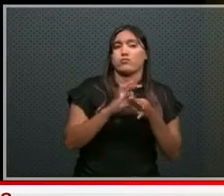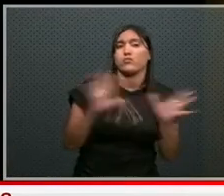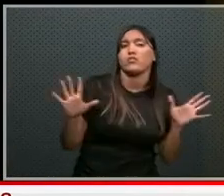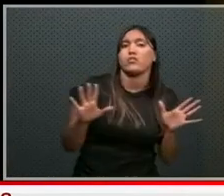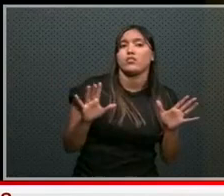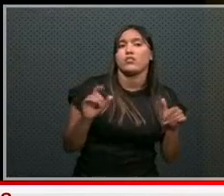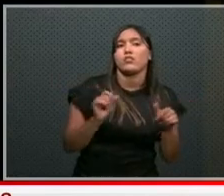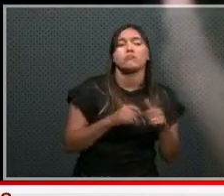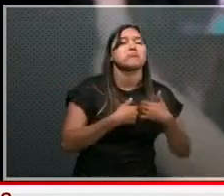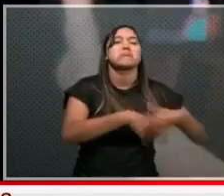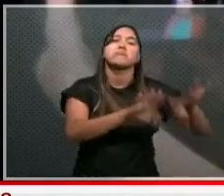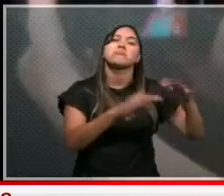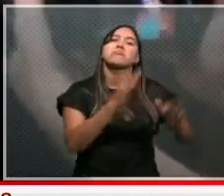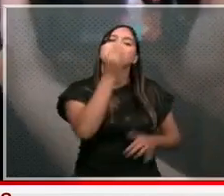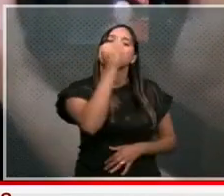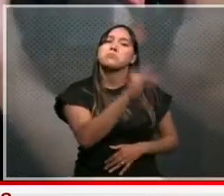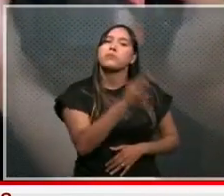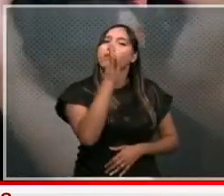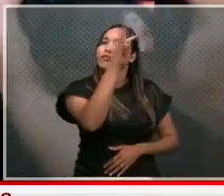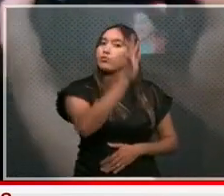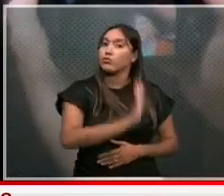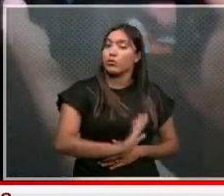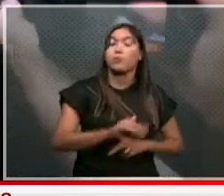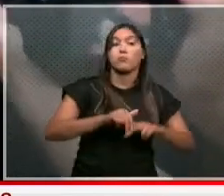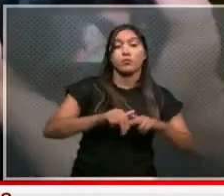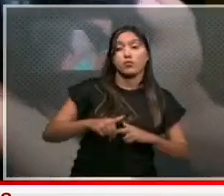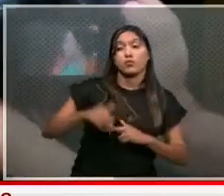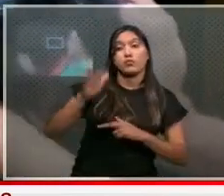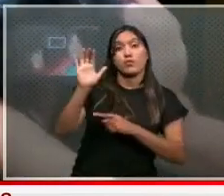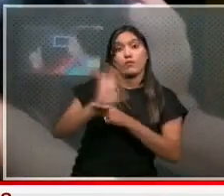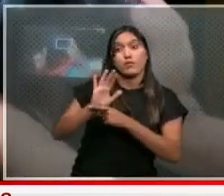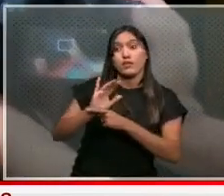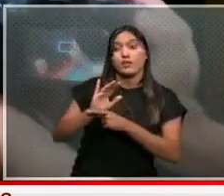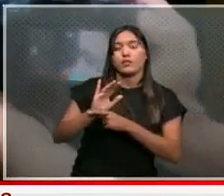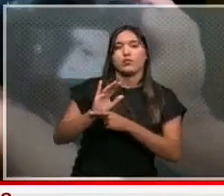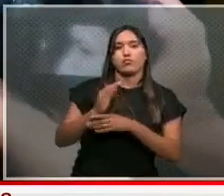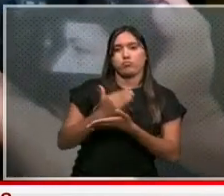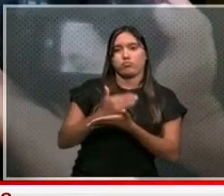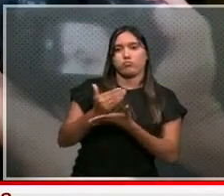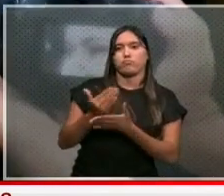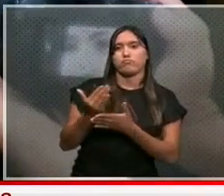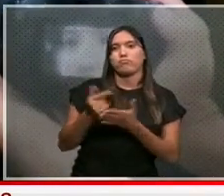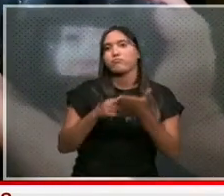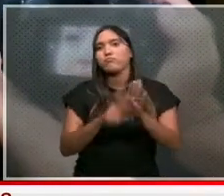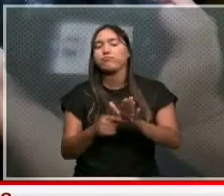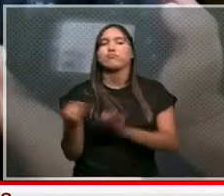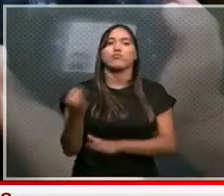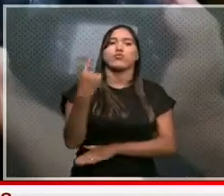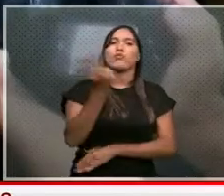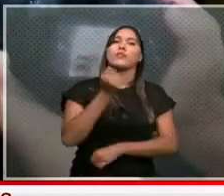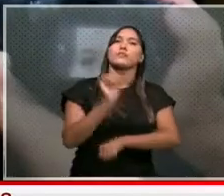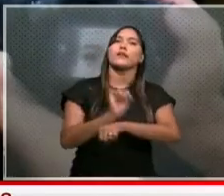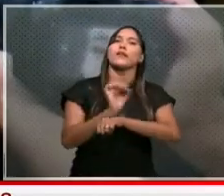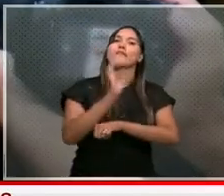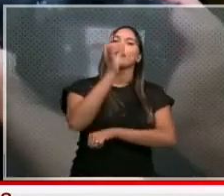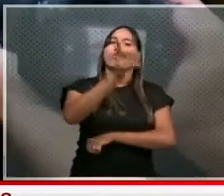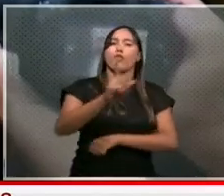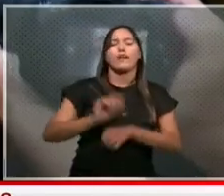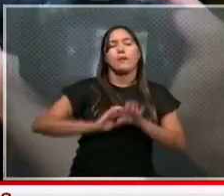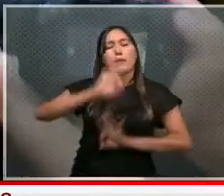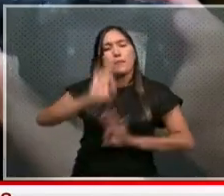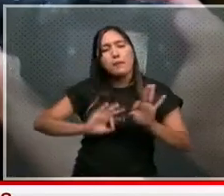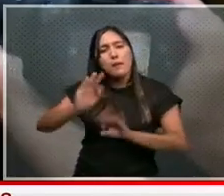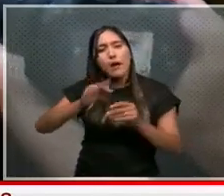ali fazendo futuro e por isso a do vídeo que iniciou nós não vamos esperar o futuro chegar nós estamos aqui para fazer o futuro e